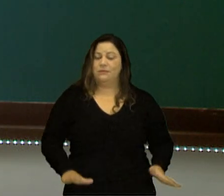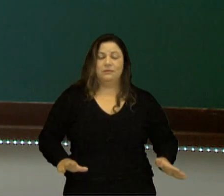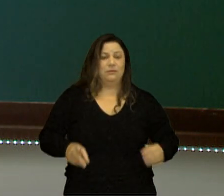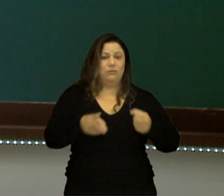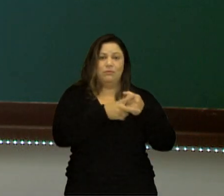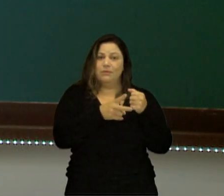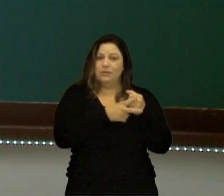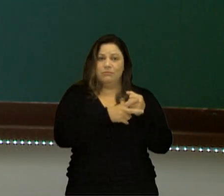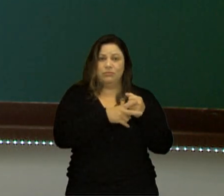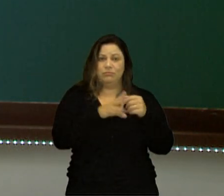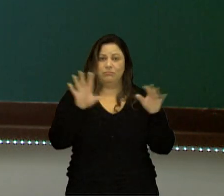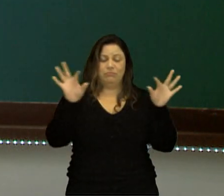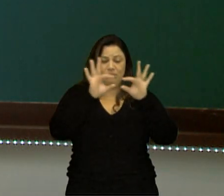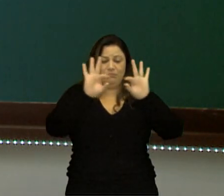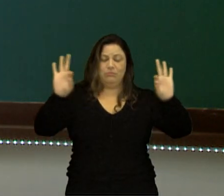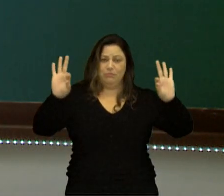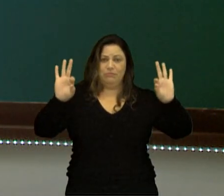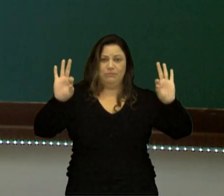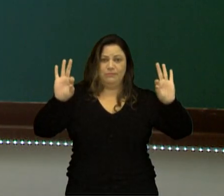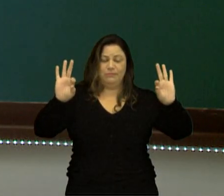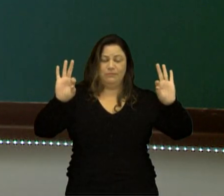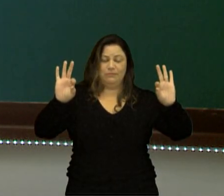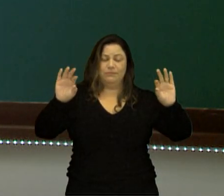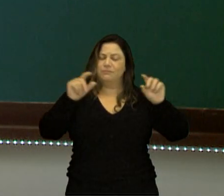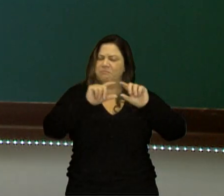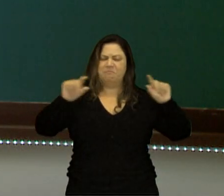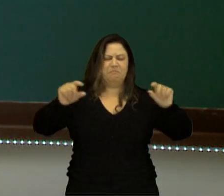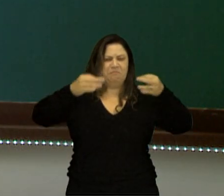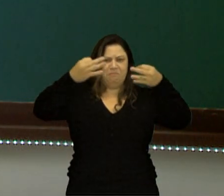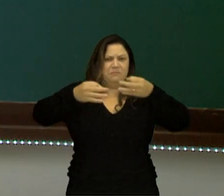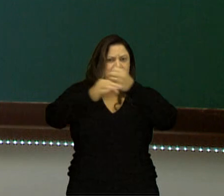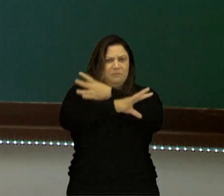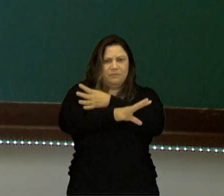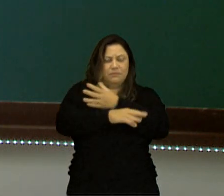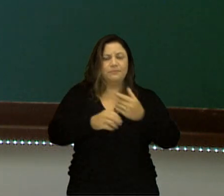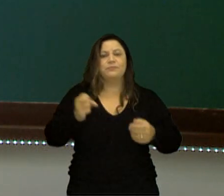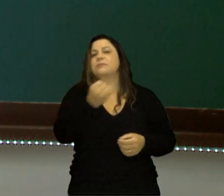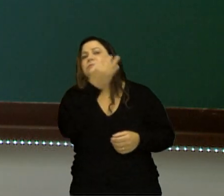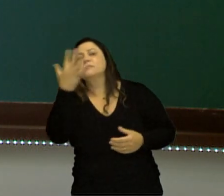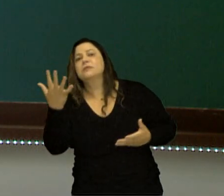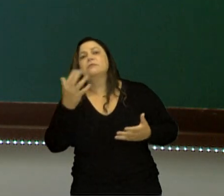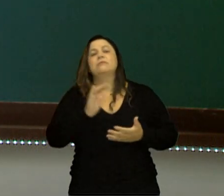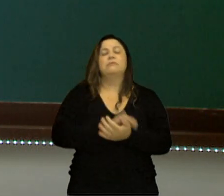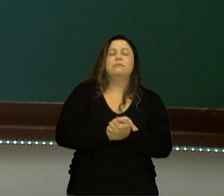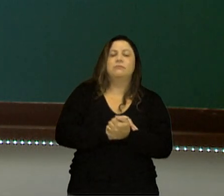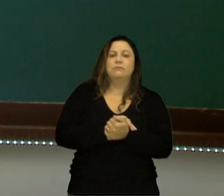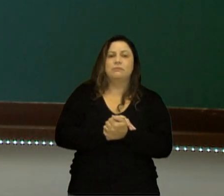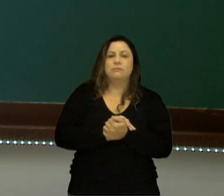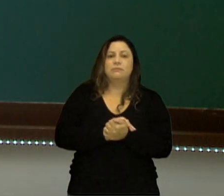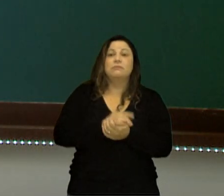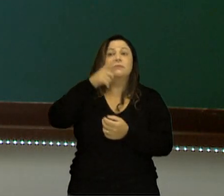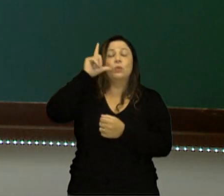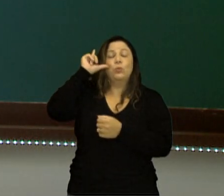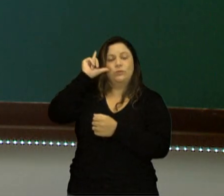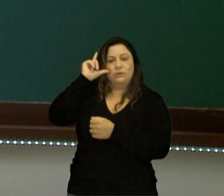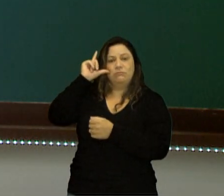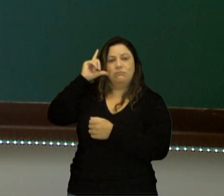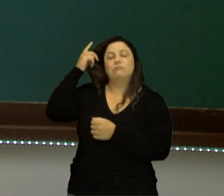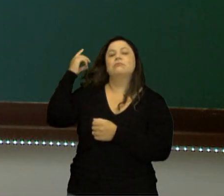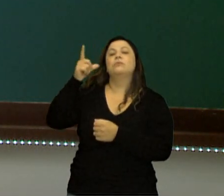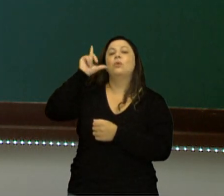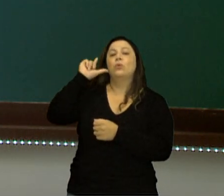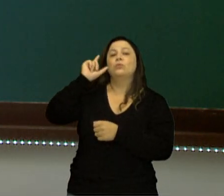aconteceu? Pelas ruas do bairro. E a ação desenvolve. Andava muito atento. Olha só esse atento. Ele estava